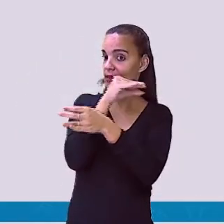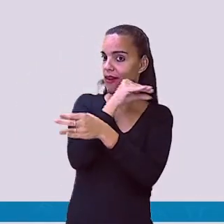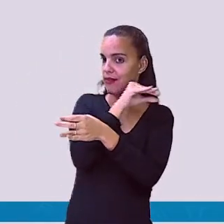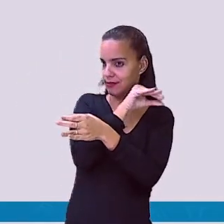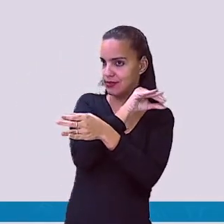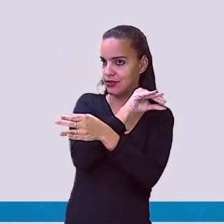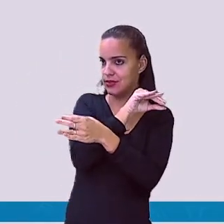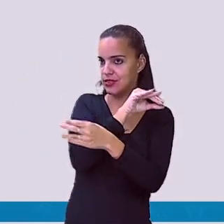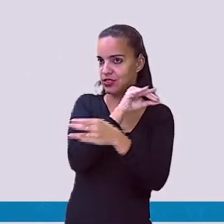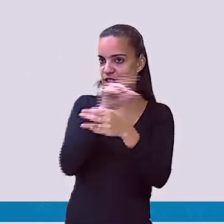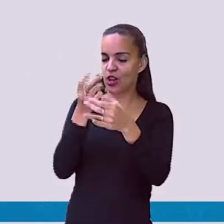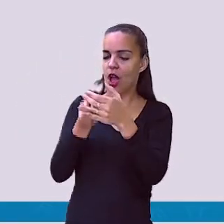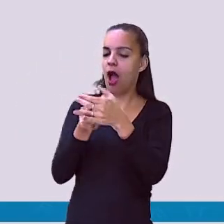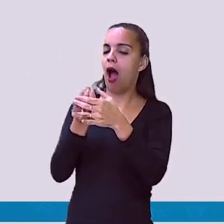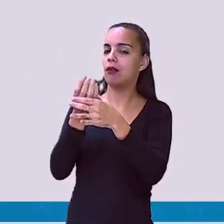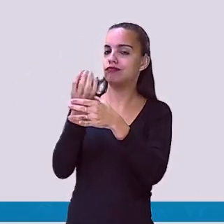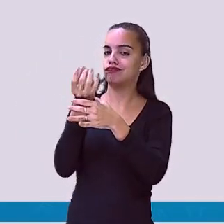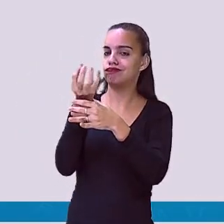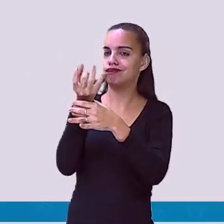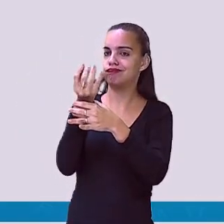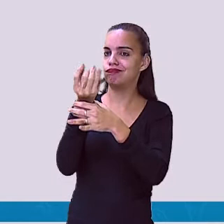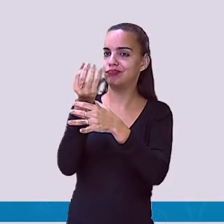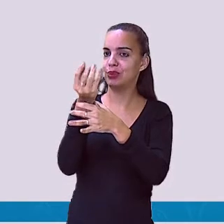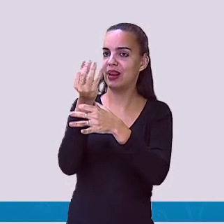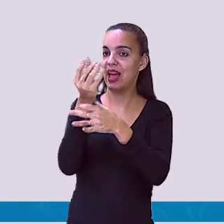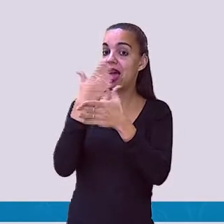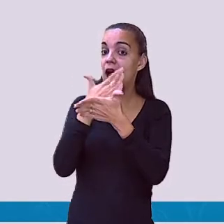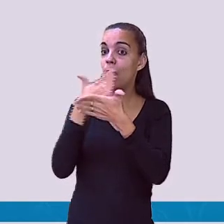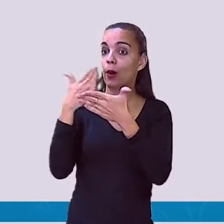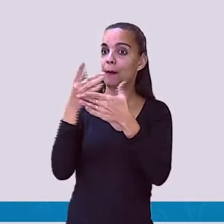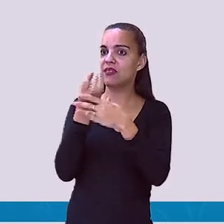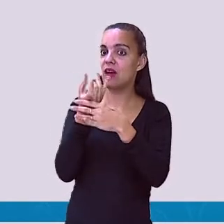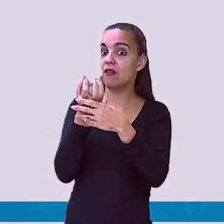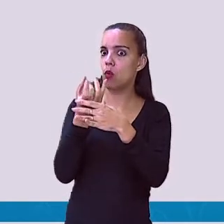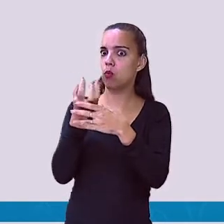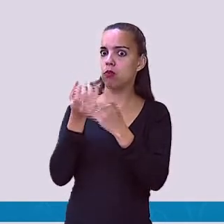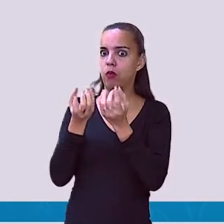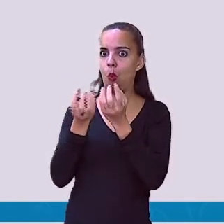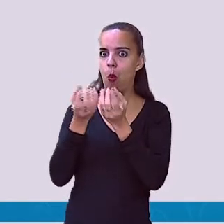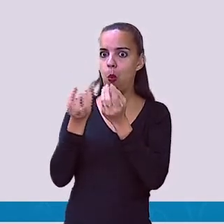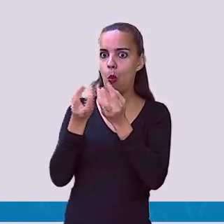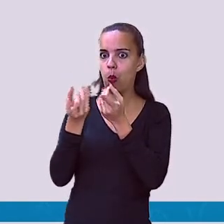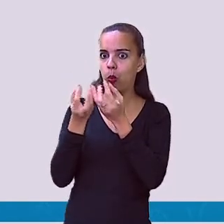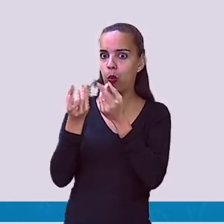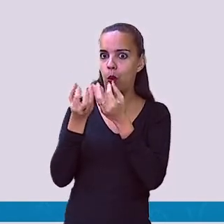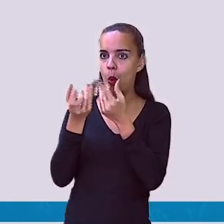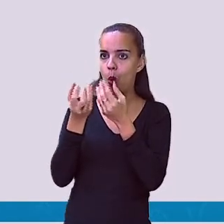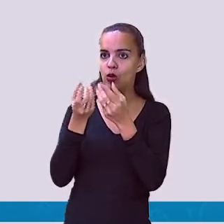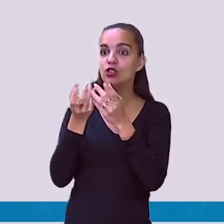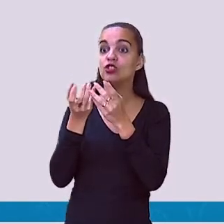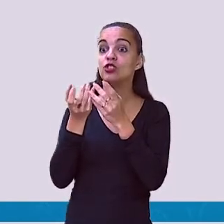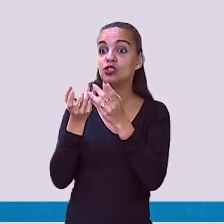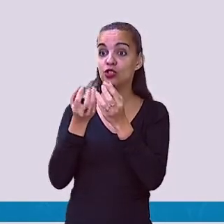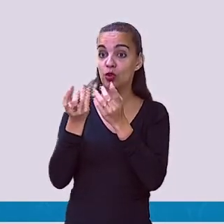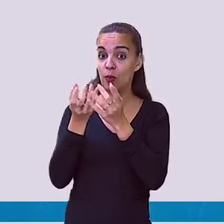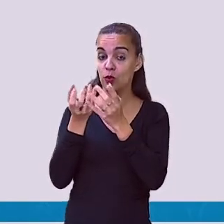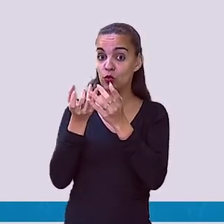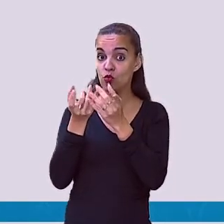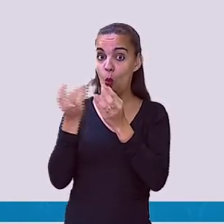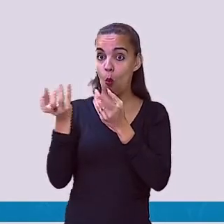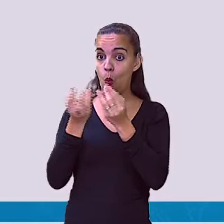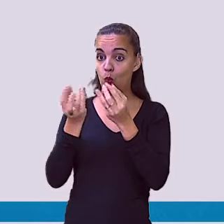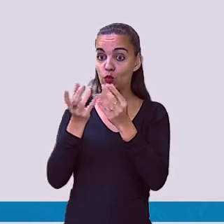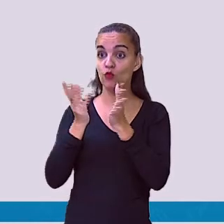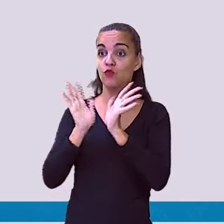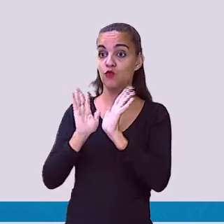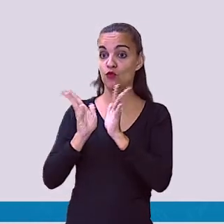até o momento que ela vai começar a ferver. Quando ela começar